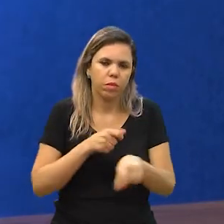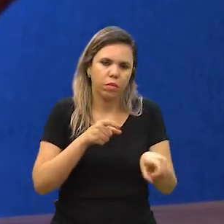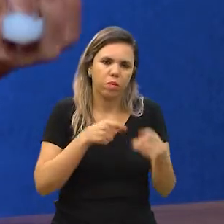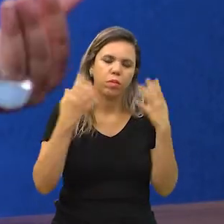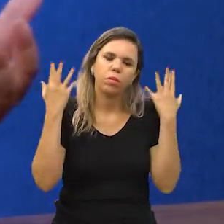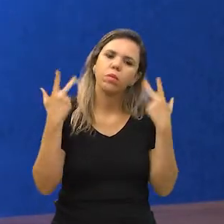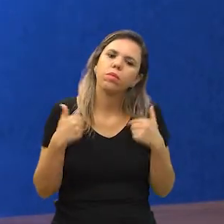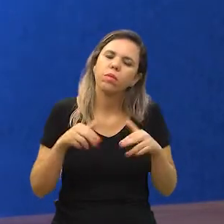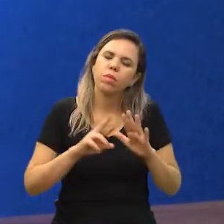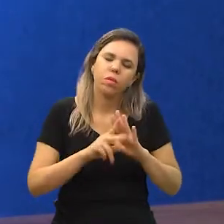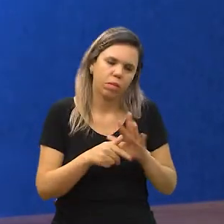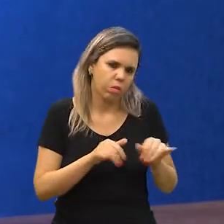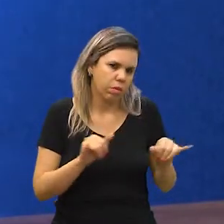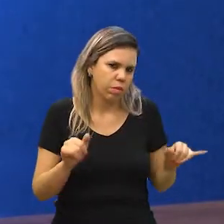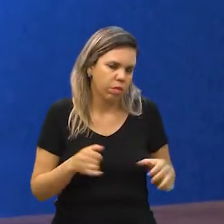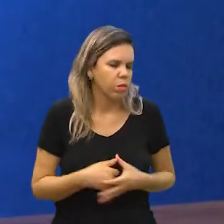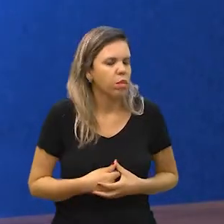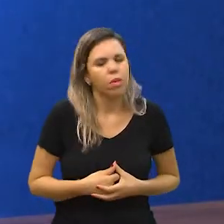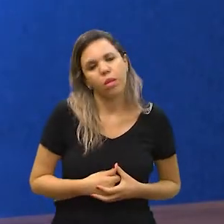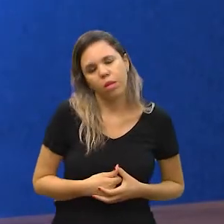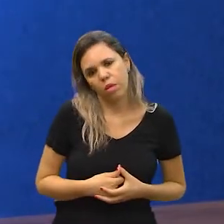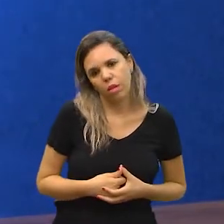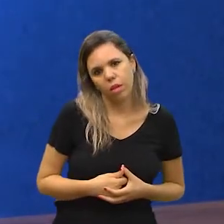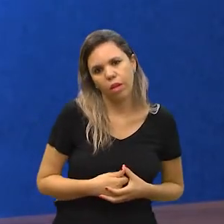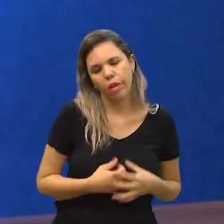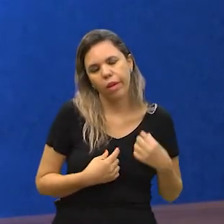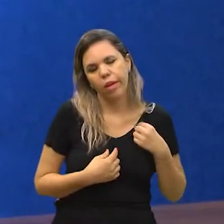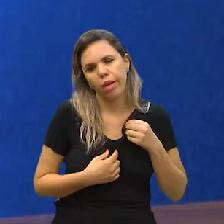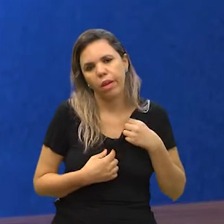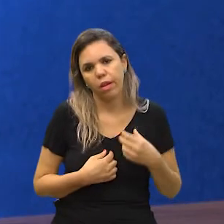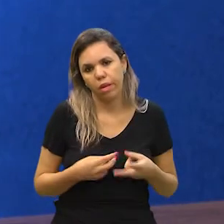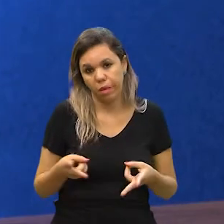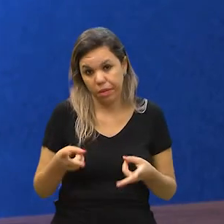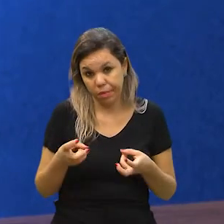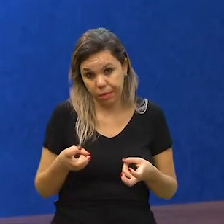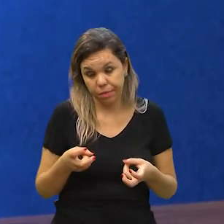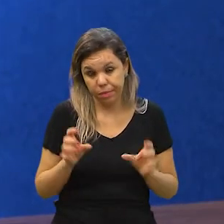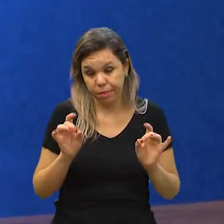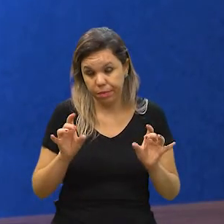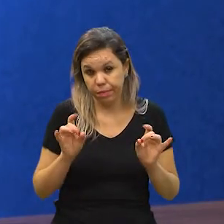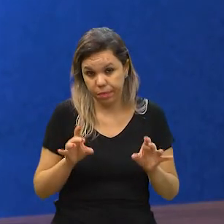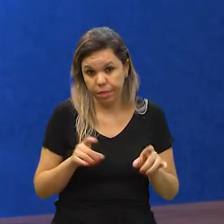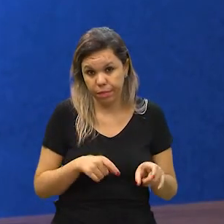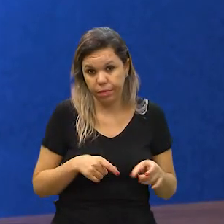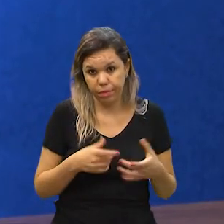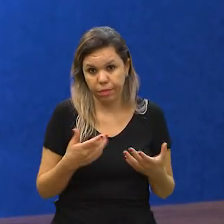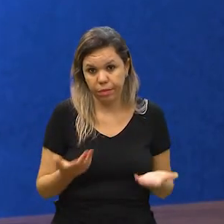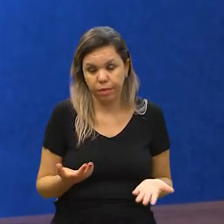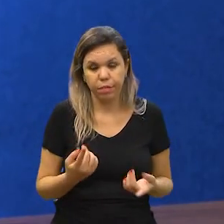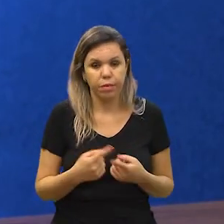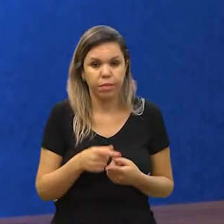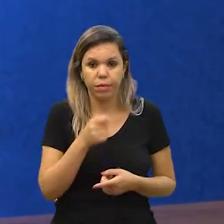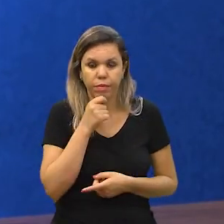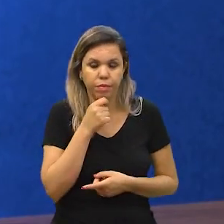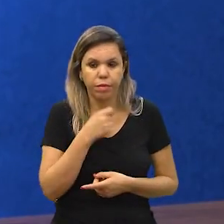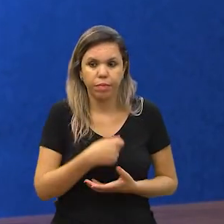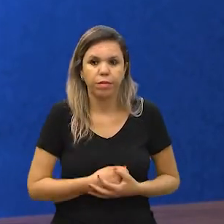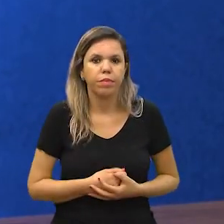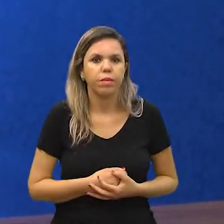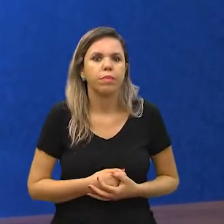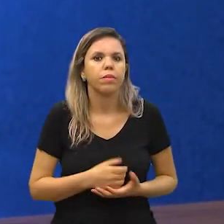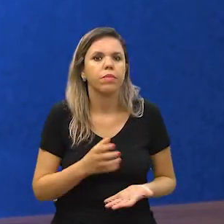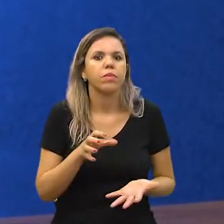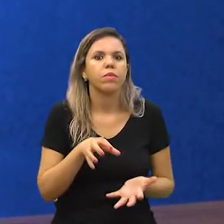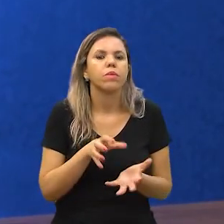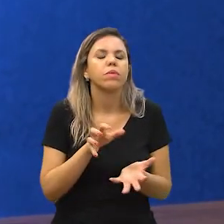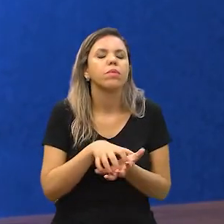tem marketplace, uma série de coisas. Então a gente percebe, eu estou falando em especial do agro, que ainda é